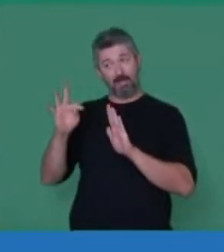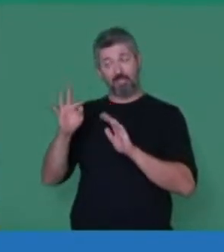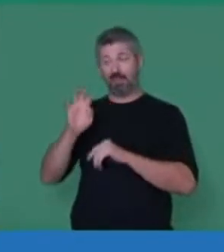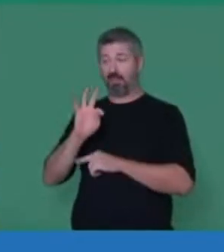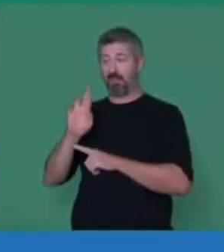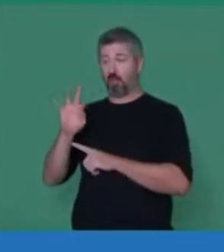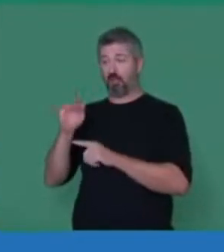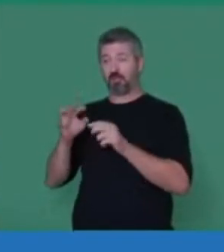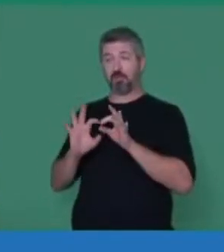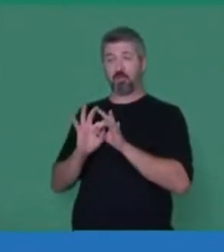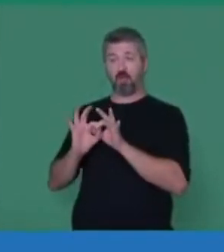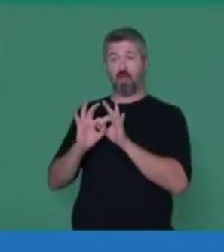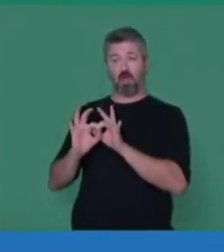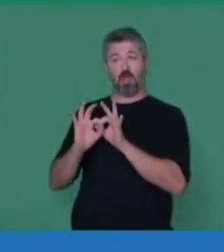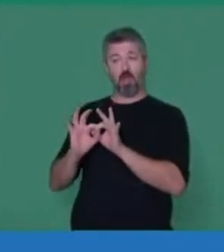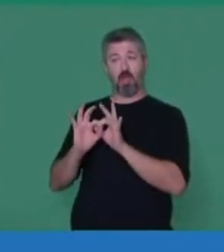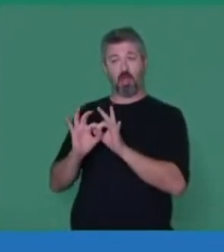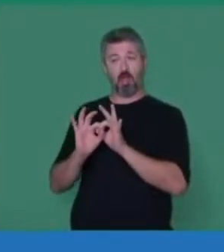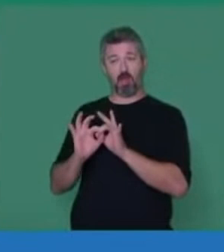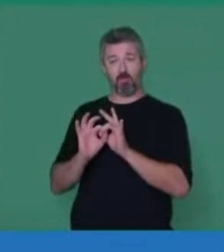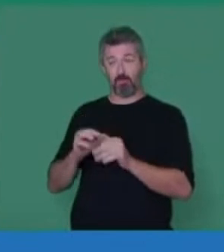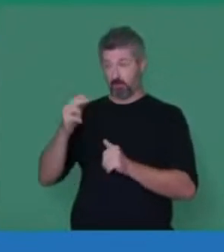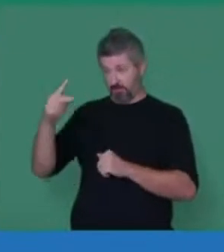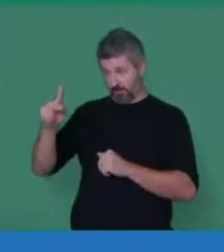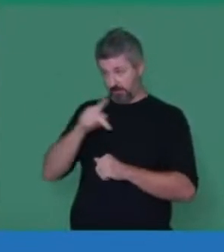mãos dadas.